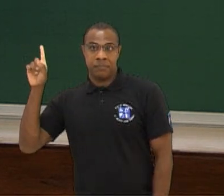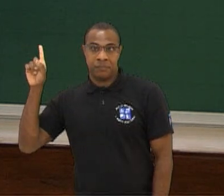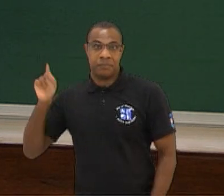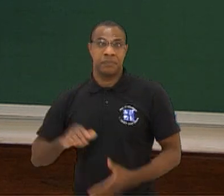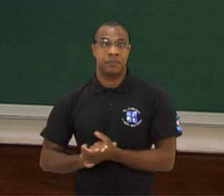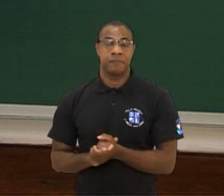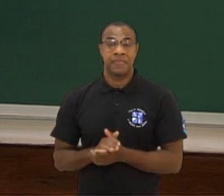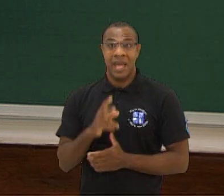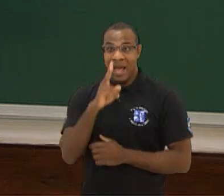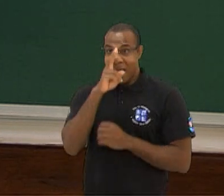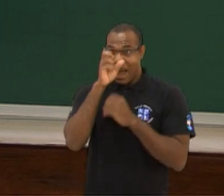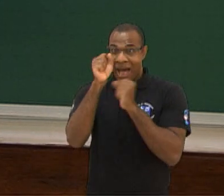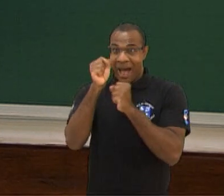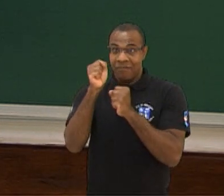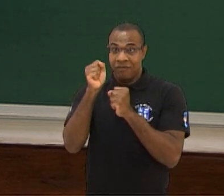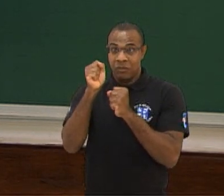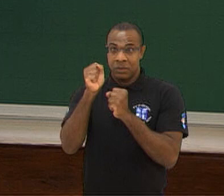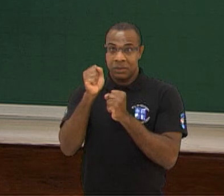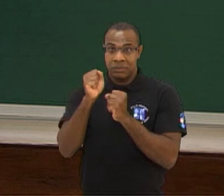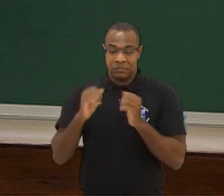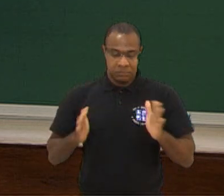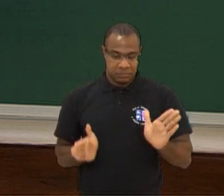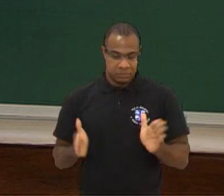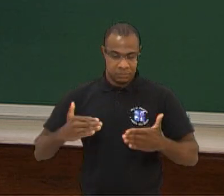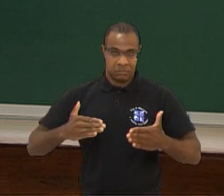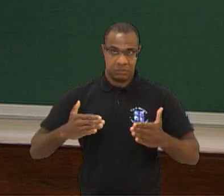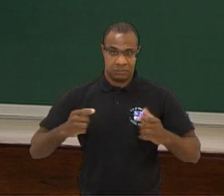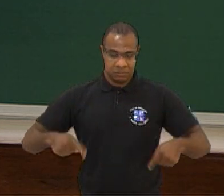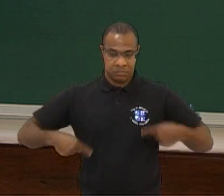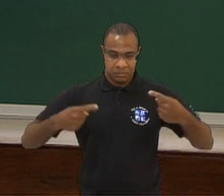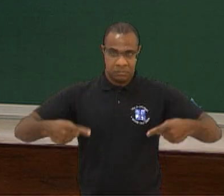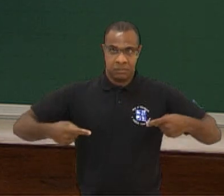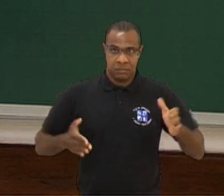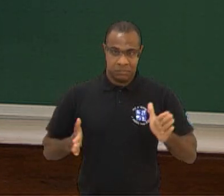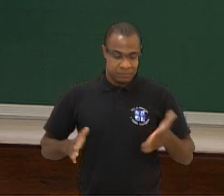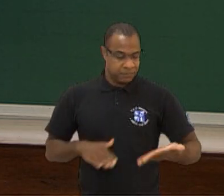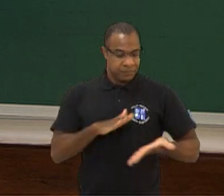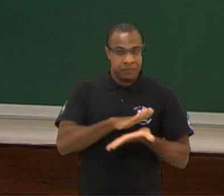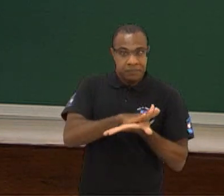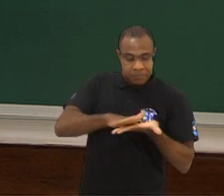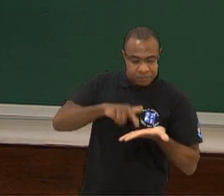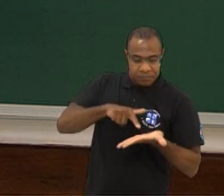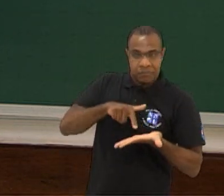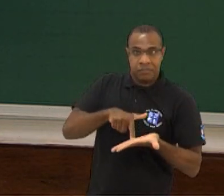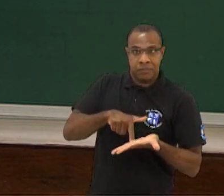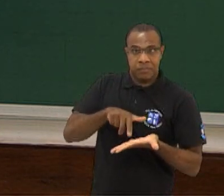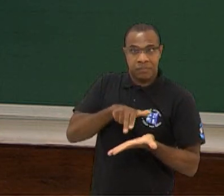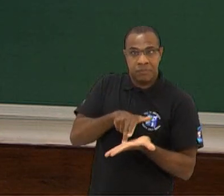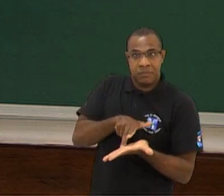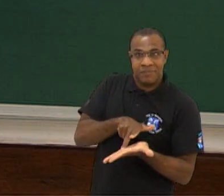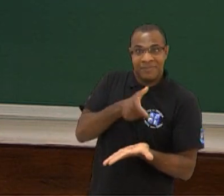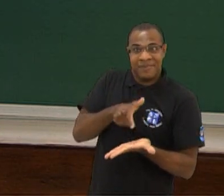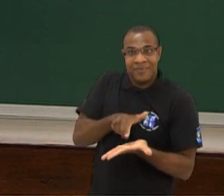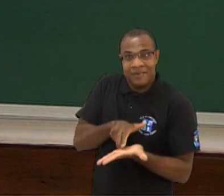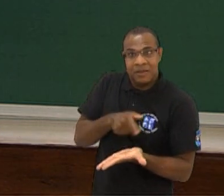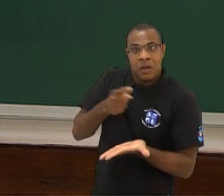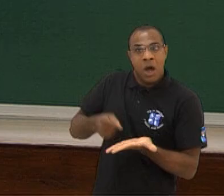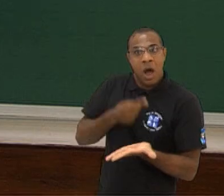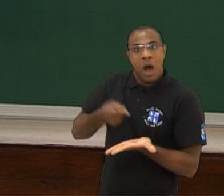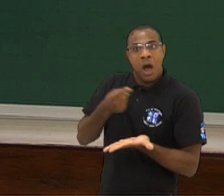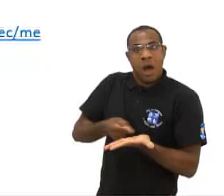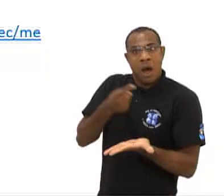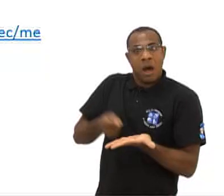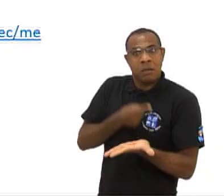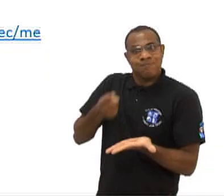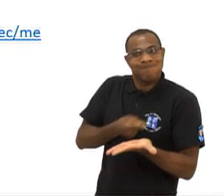A força que o chão faz sobre a carroça está para trás, certo? E a força que o cavalo